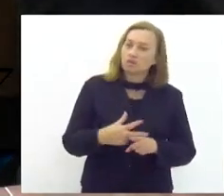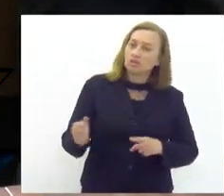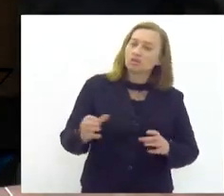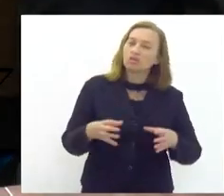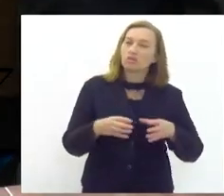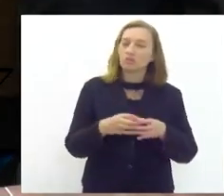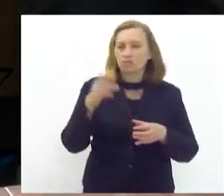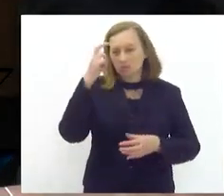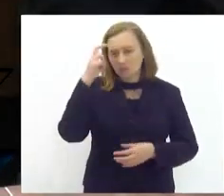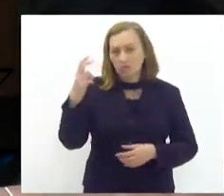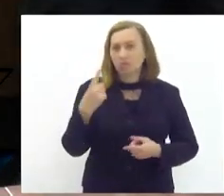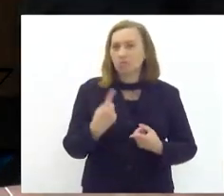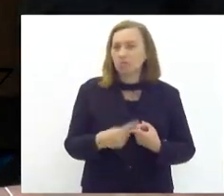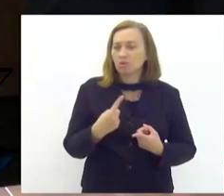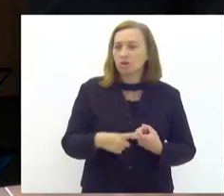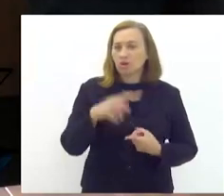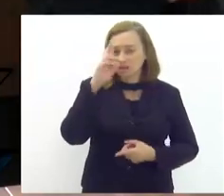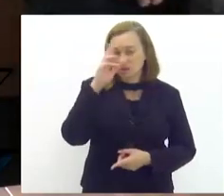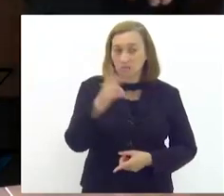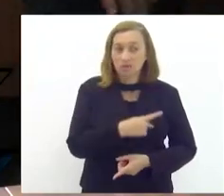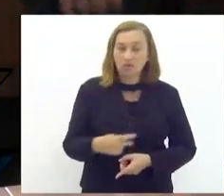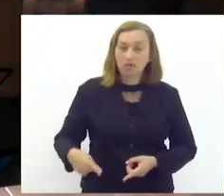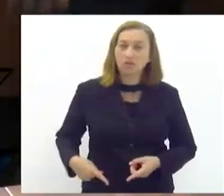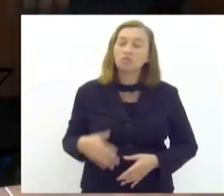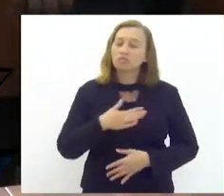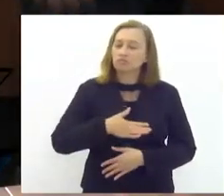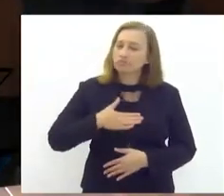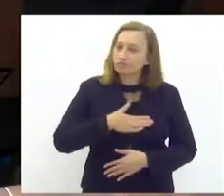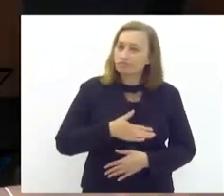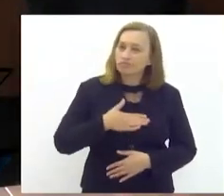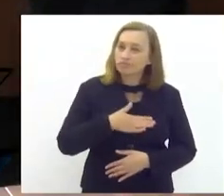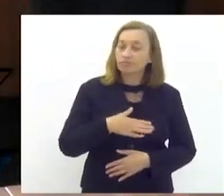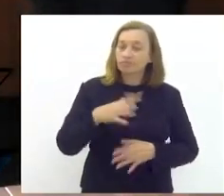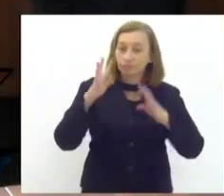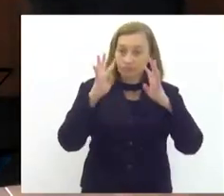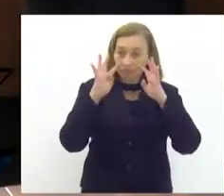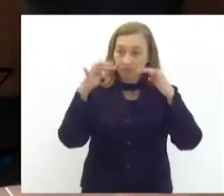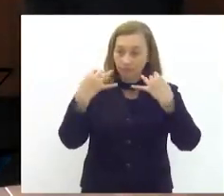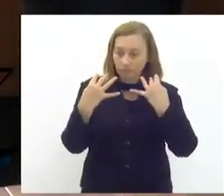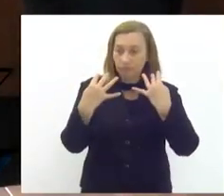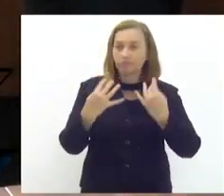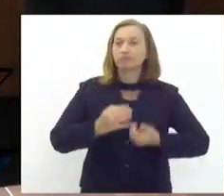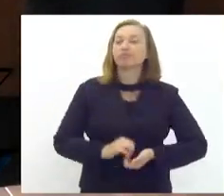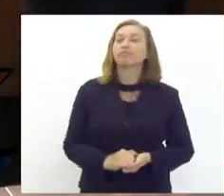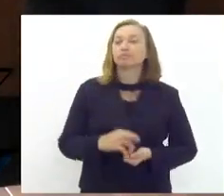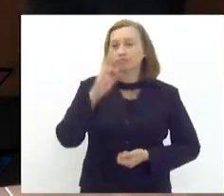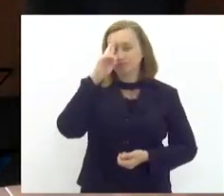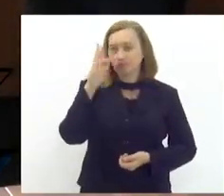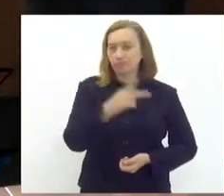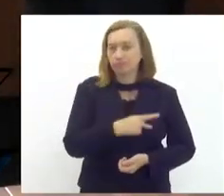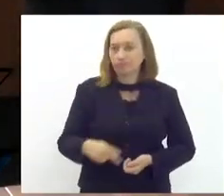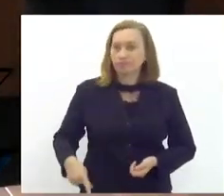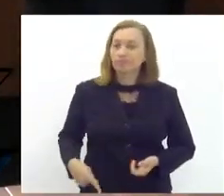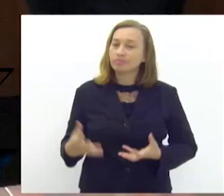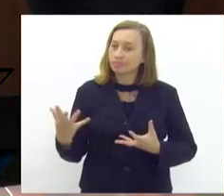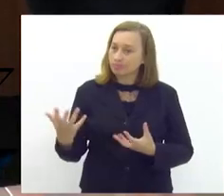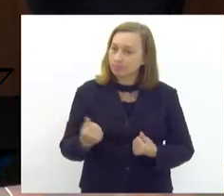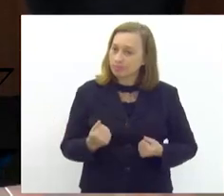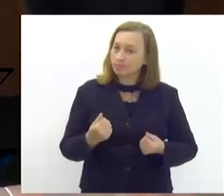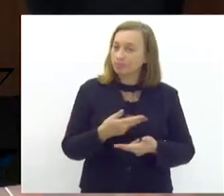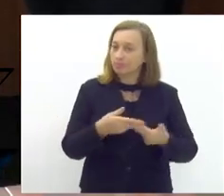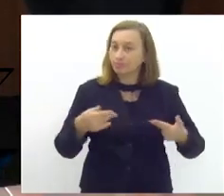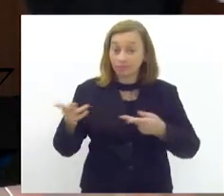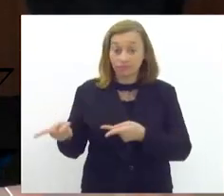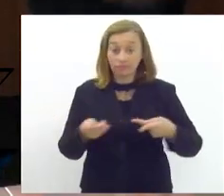Cultura porque o senhor presidente eu gostaria de contar com atenção de vossa excelência que recebe muitas